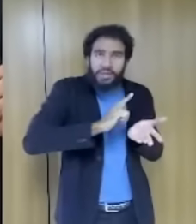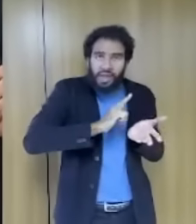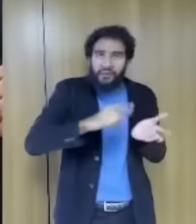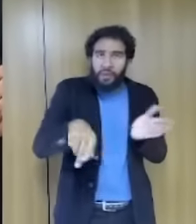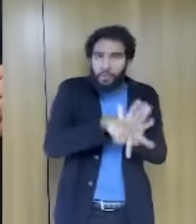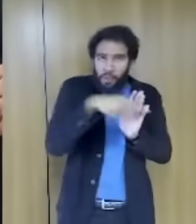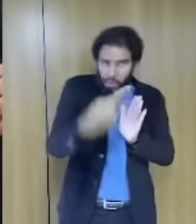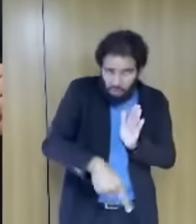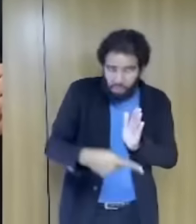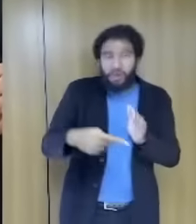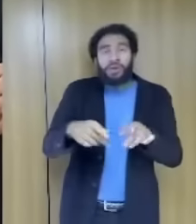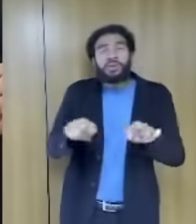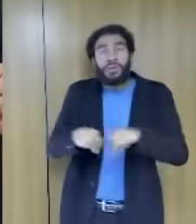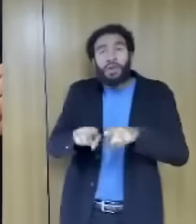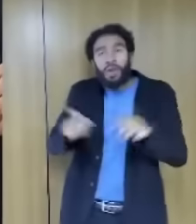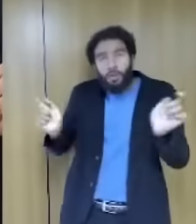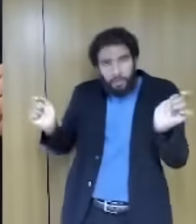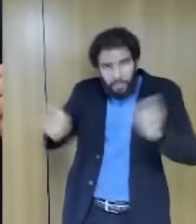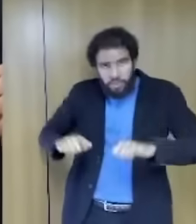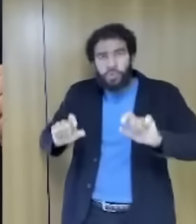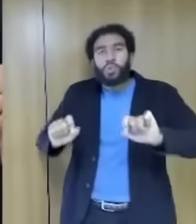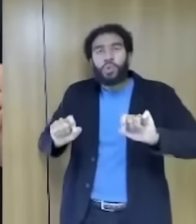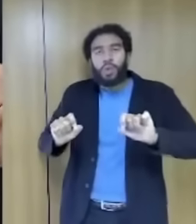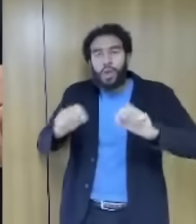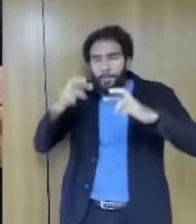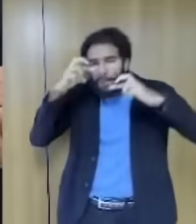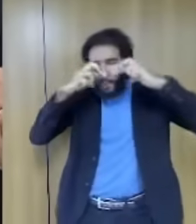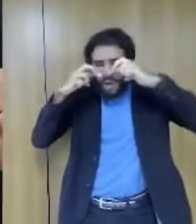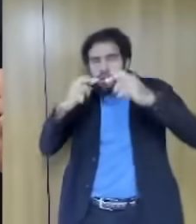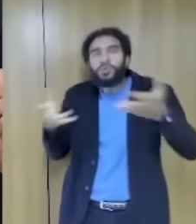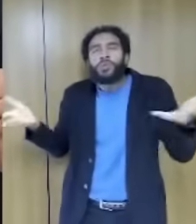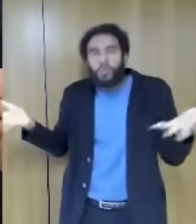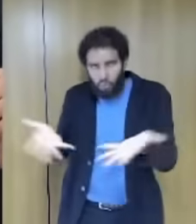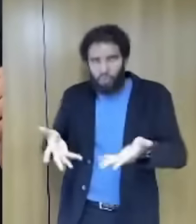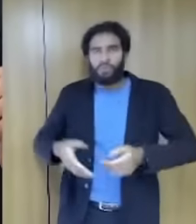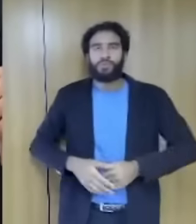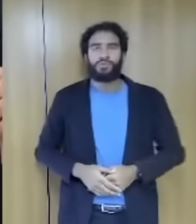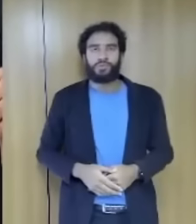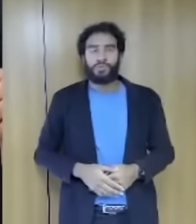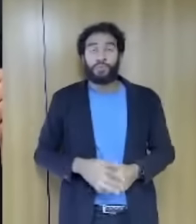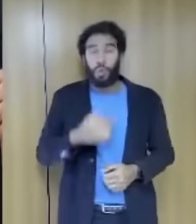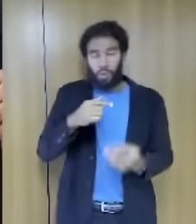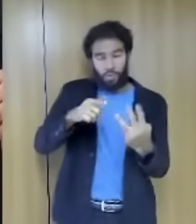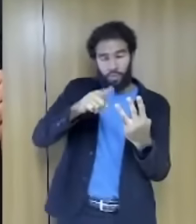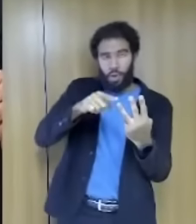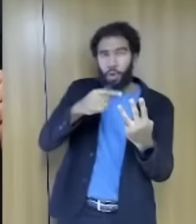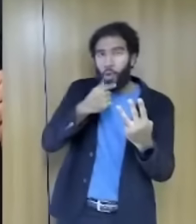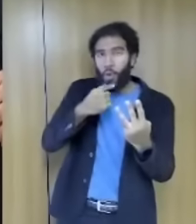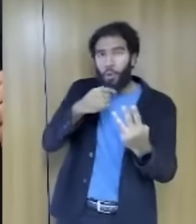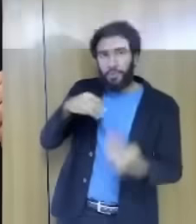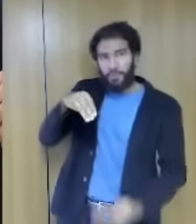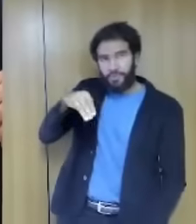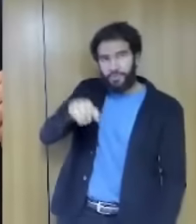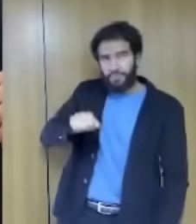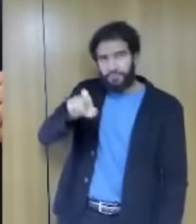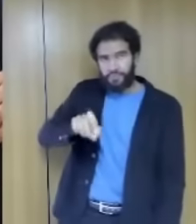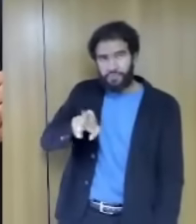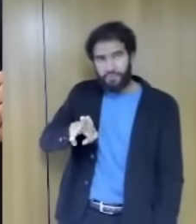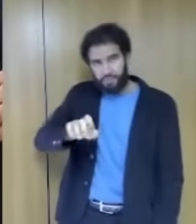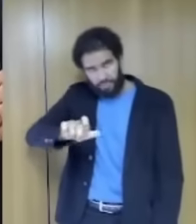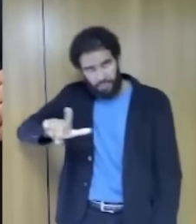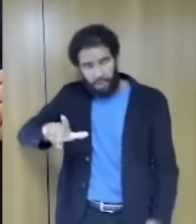com isso, foi possível esta operação de hoje. O senhor Maxwell e outras